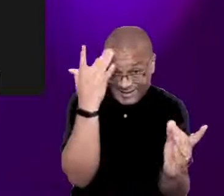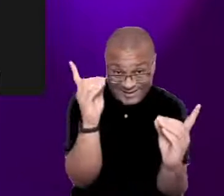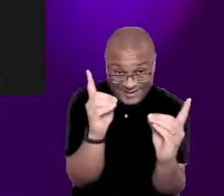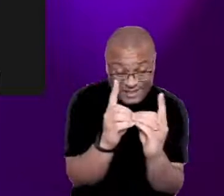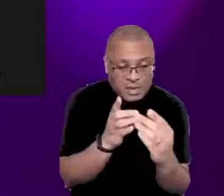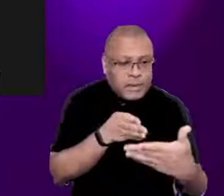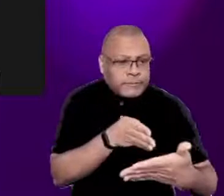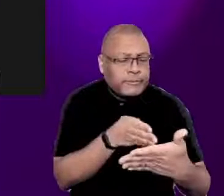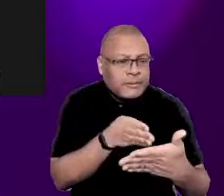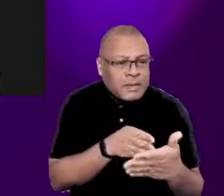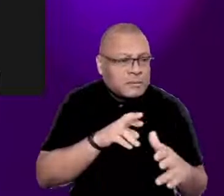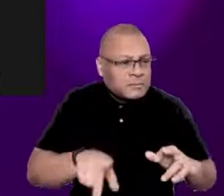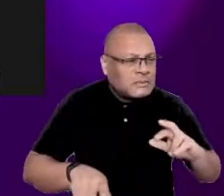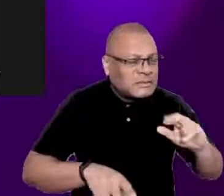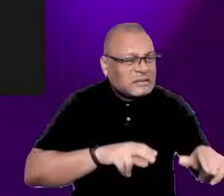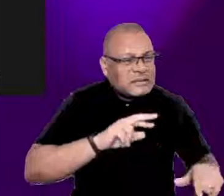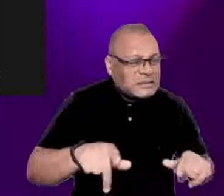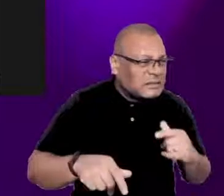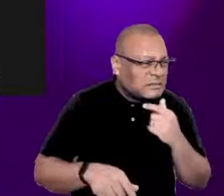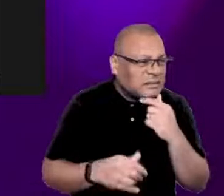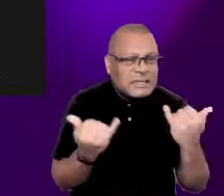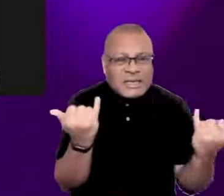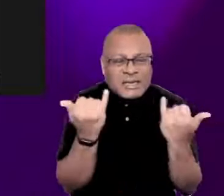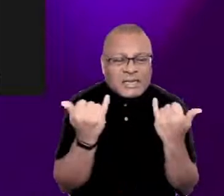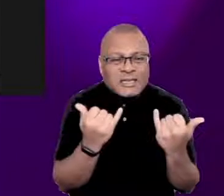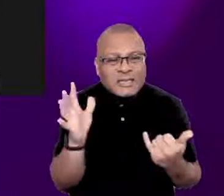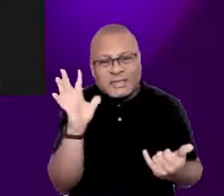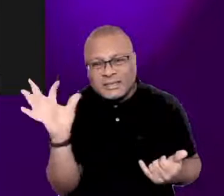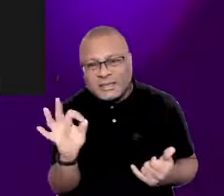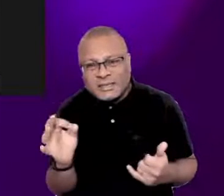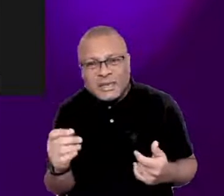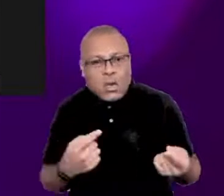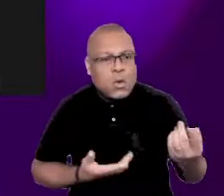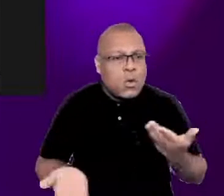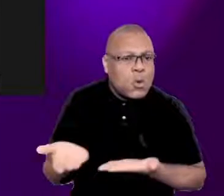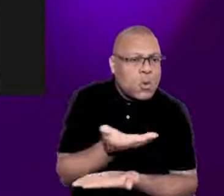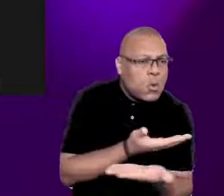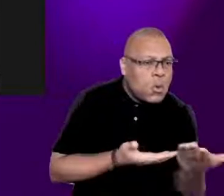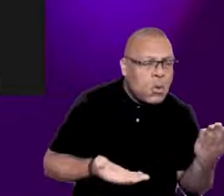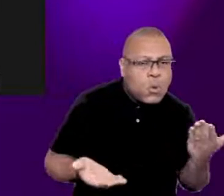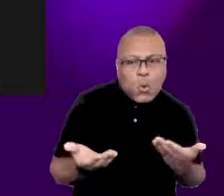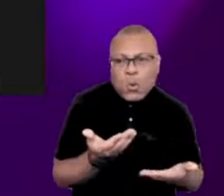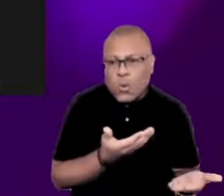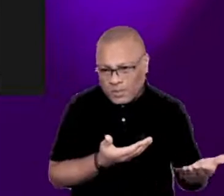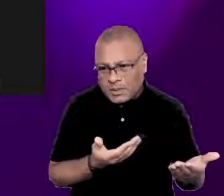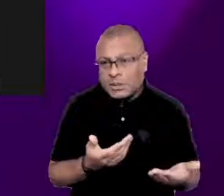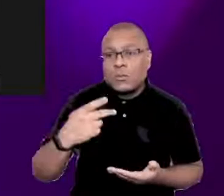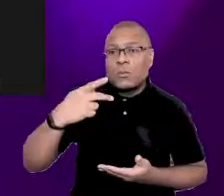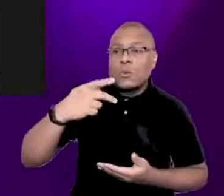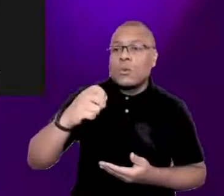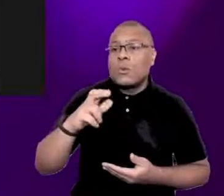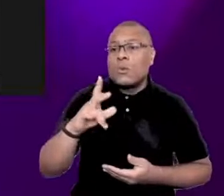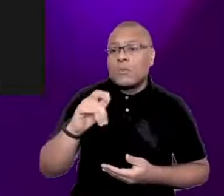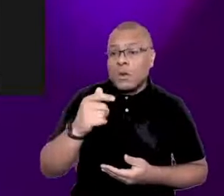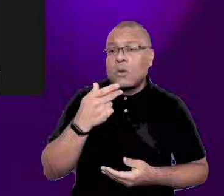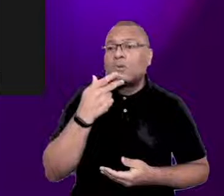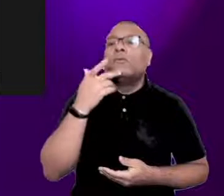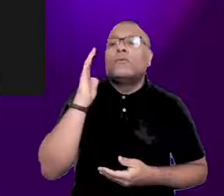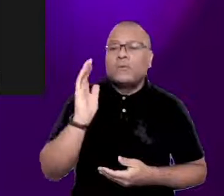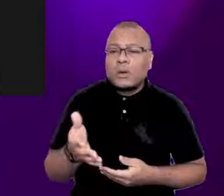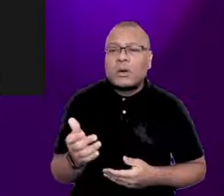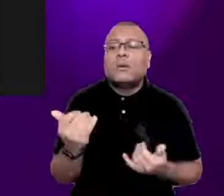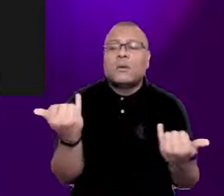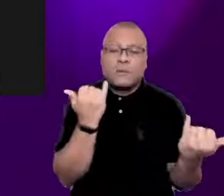encontra toda essa fragmentação de informação, de relações, como o Paulo César já trouxe, e de